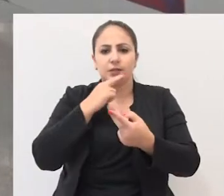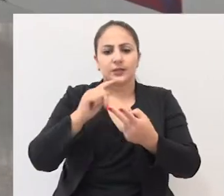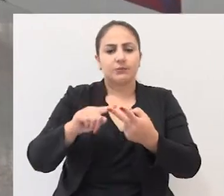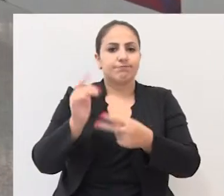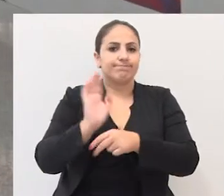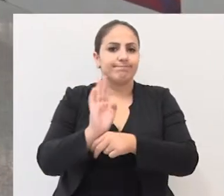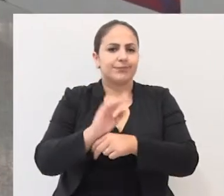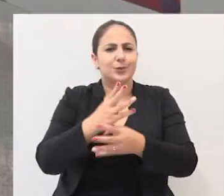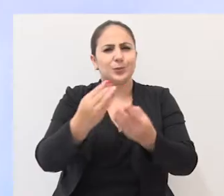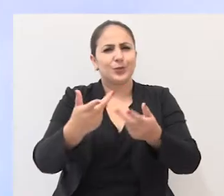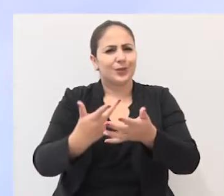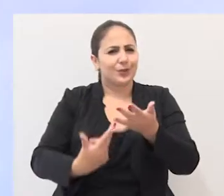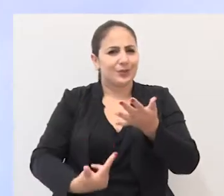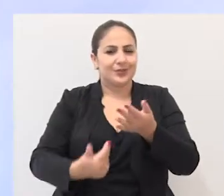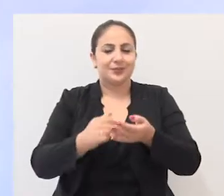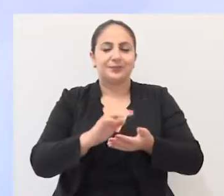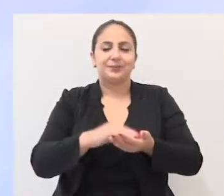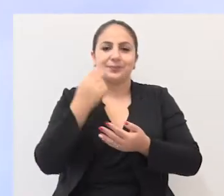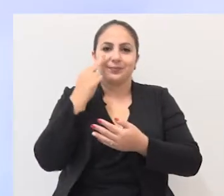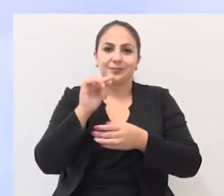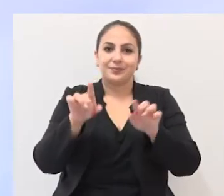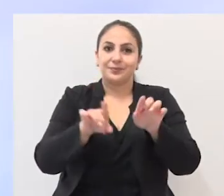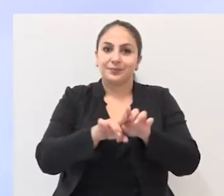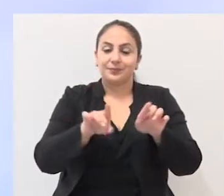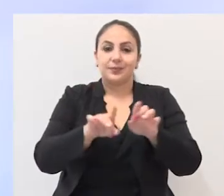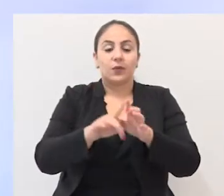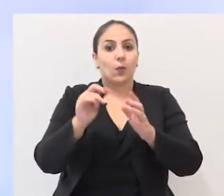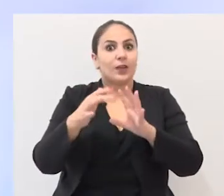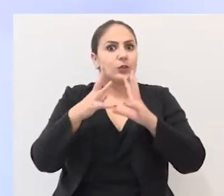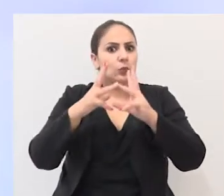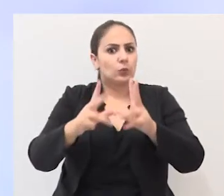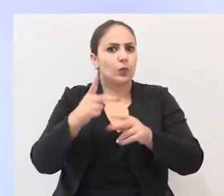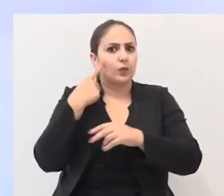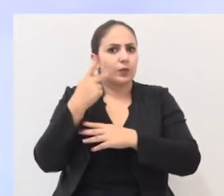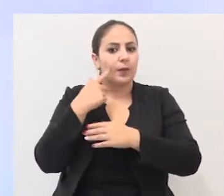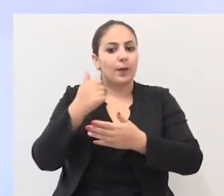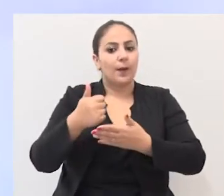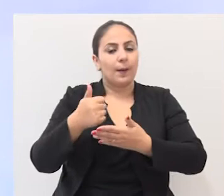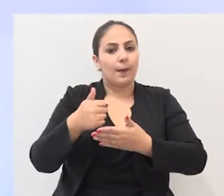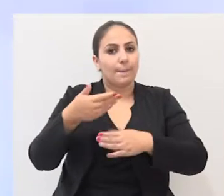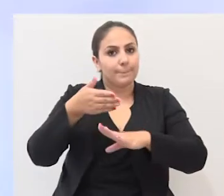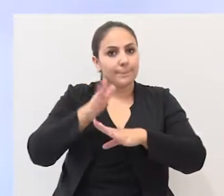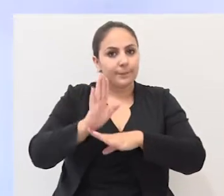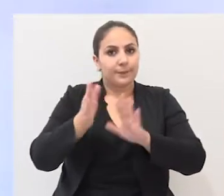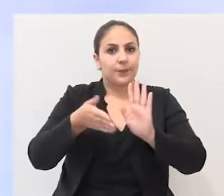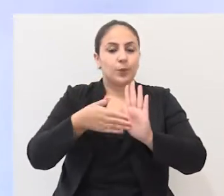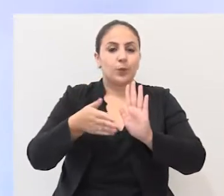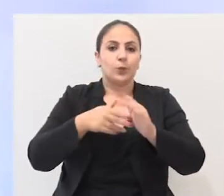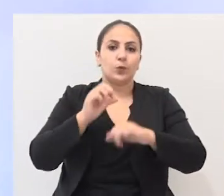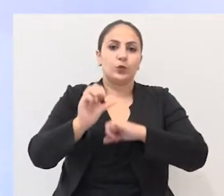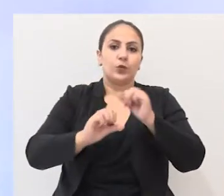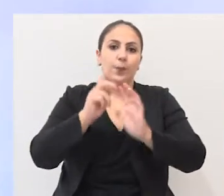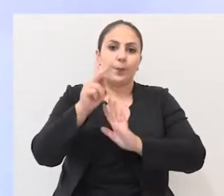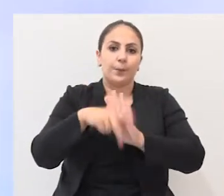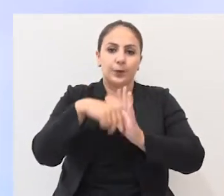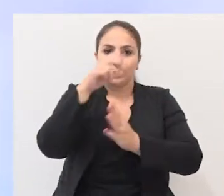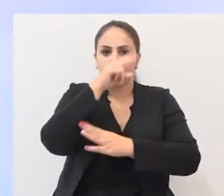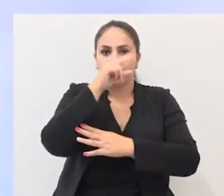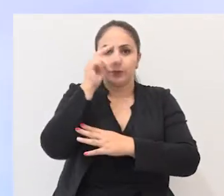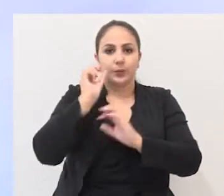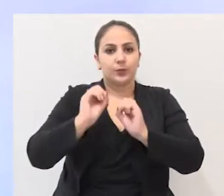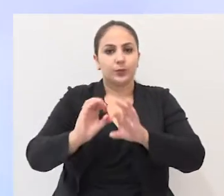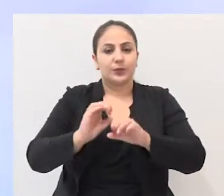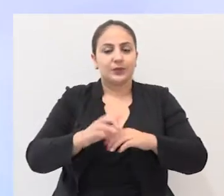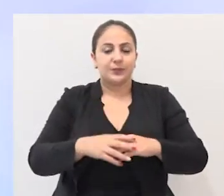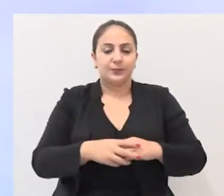e muito mais. Reveja ainda. Maioria dos vereadores aprova a proposta para modificar o Plano Municipal